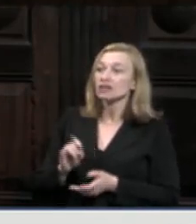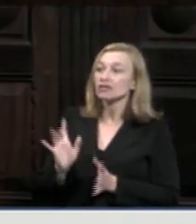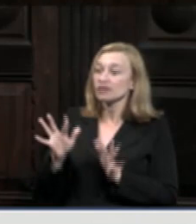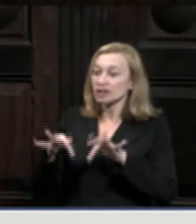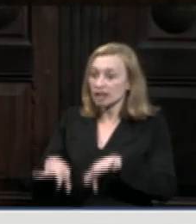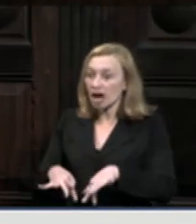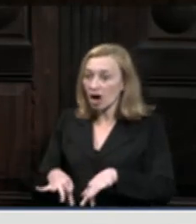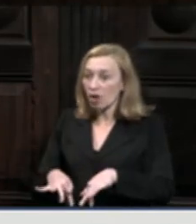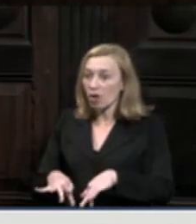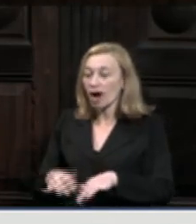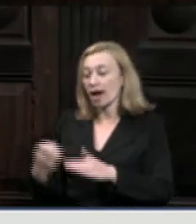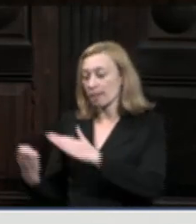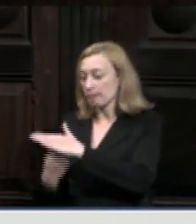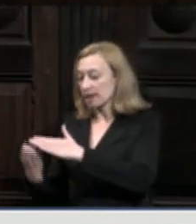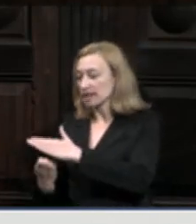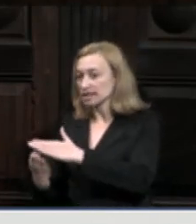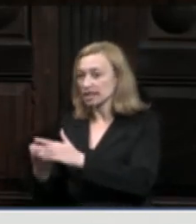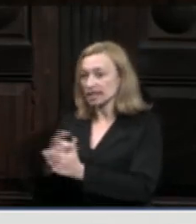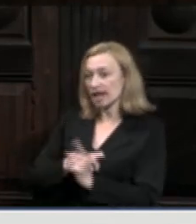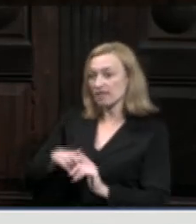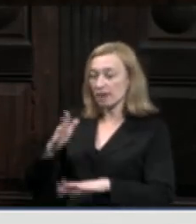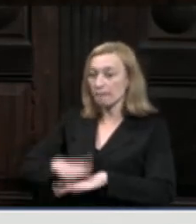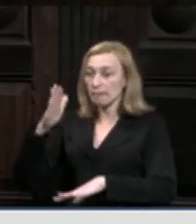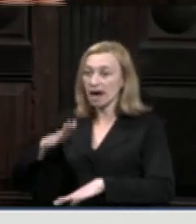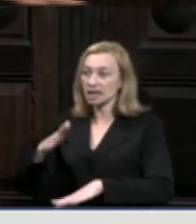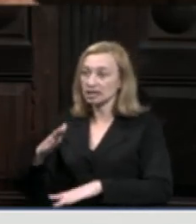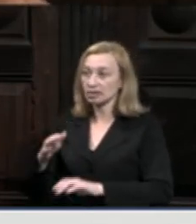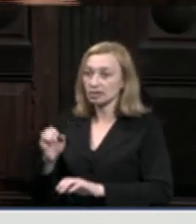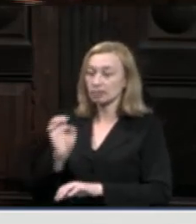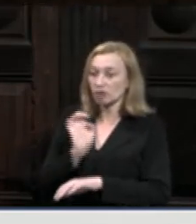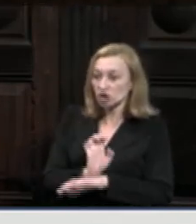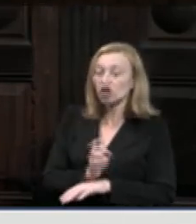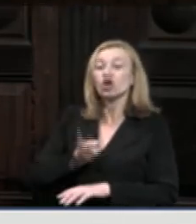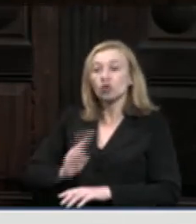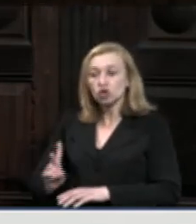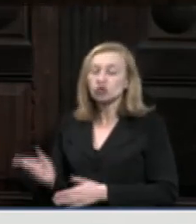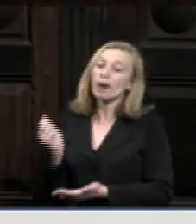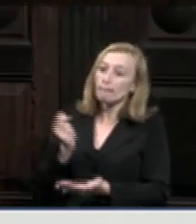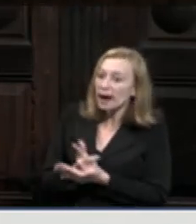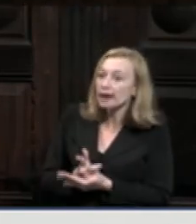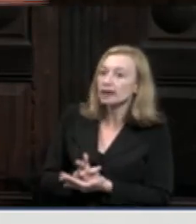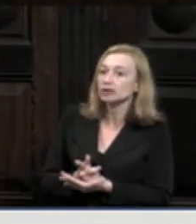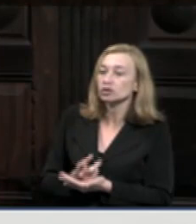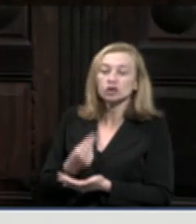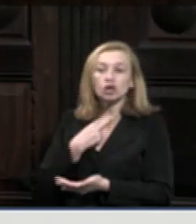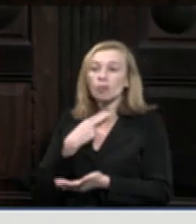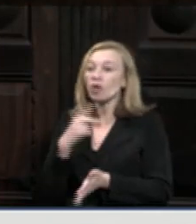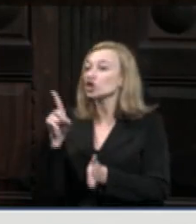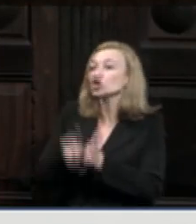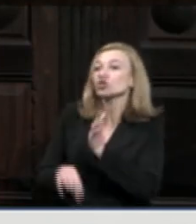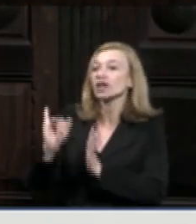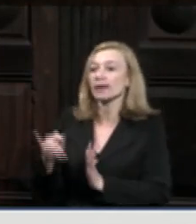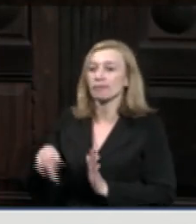continuar pagando. Se é obrigado a pagar, se tem menos, o Estado